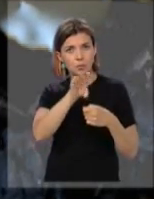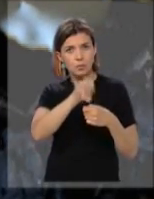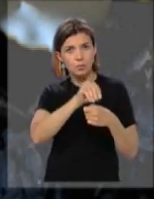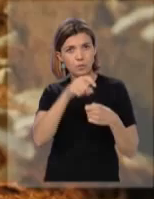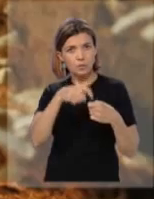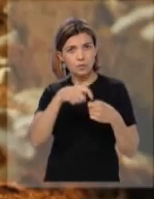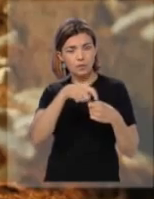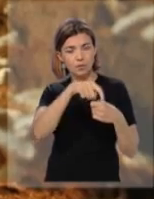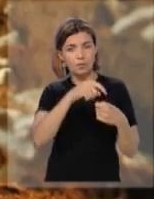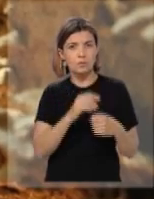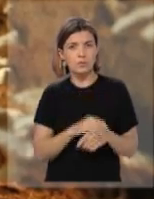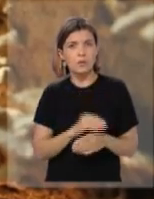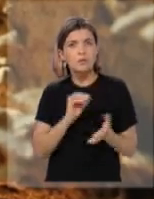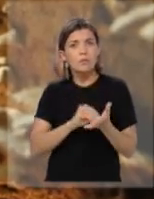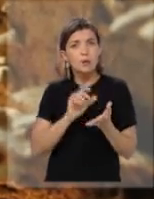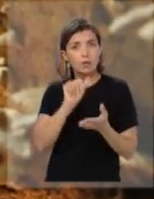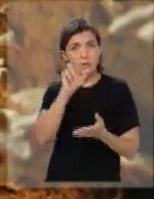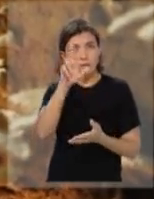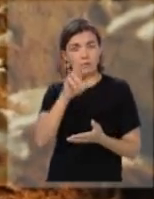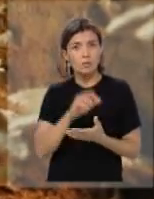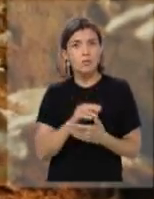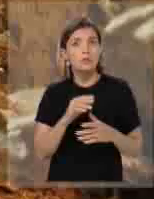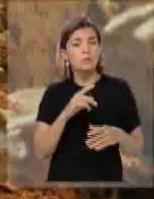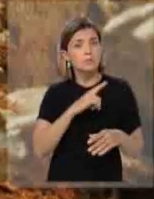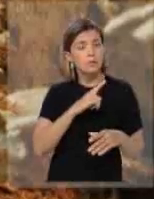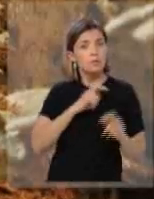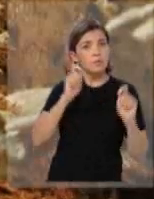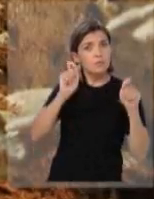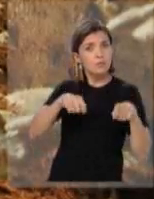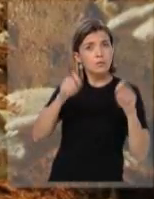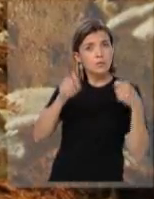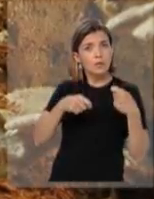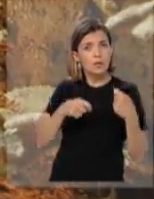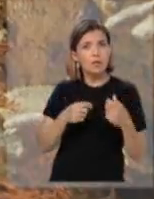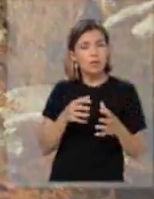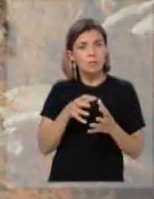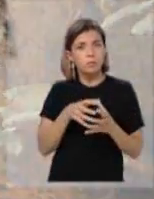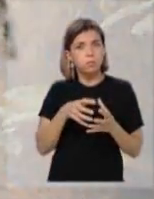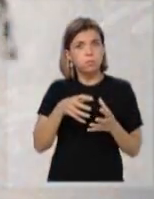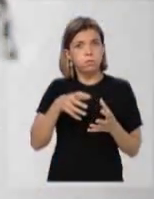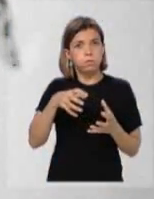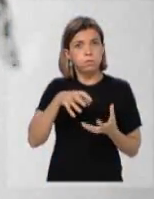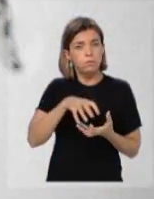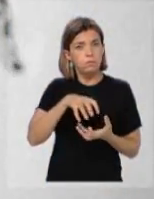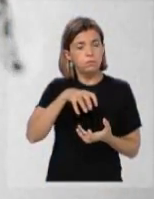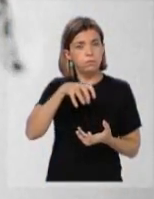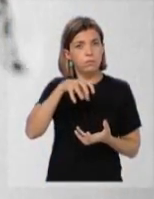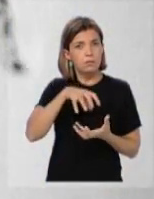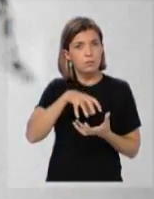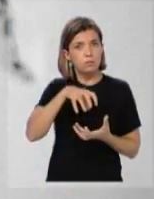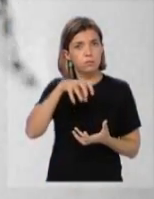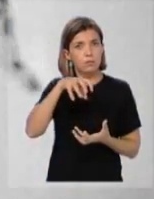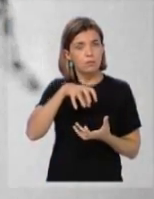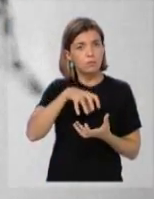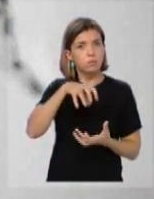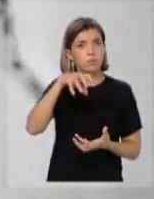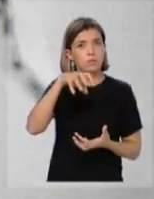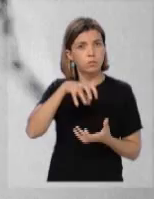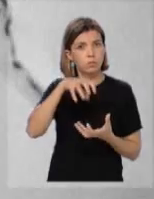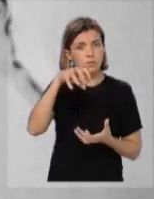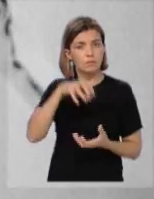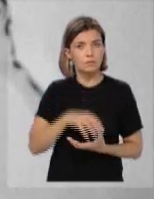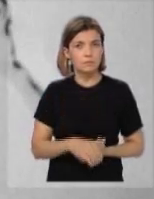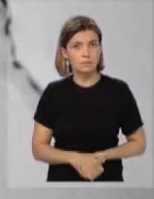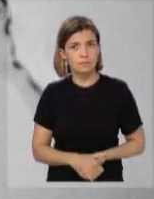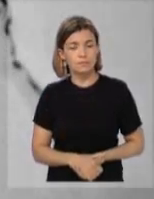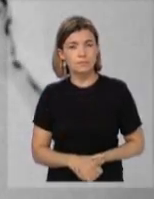Entretanto, na ausência de oxigênio, alguns são capazes de realizar fermentação, sendo assim denominados